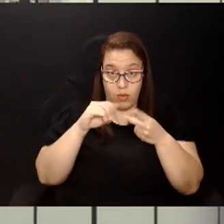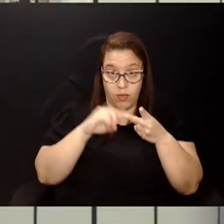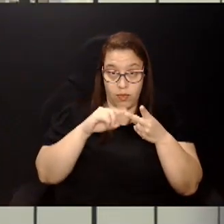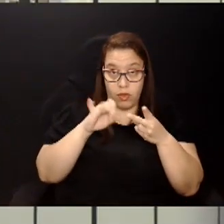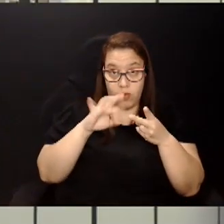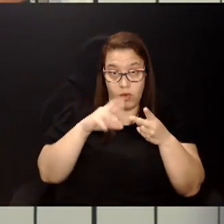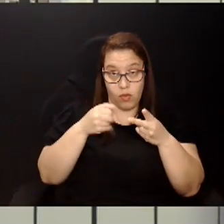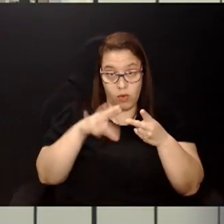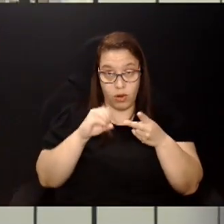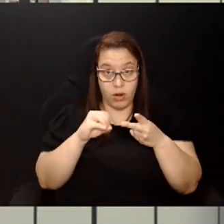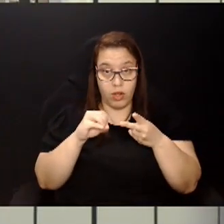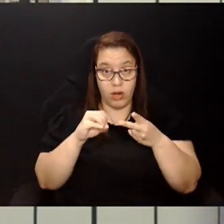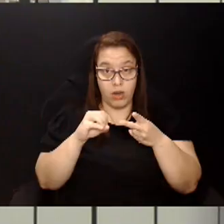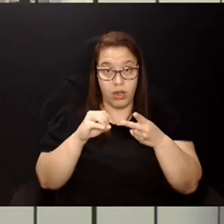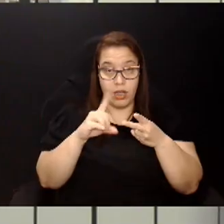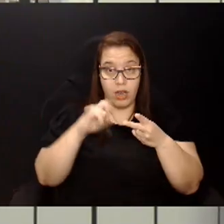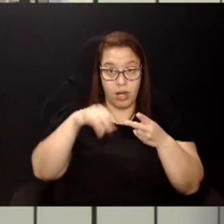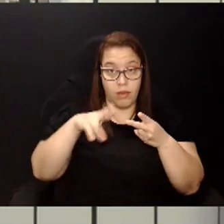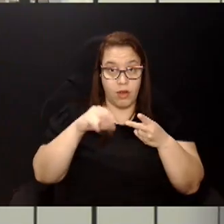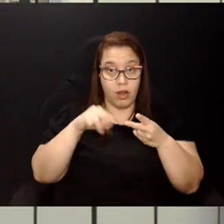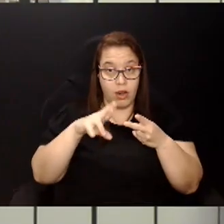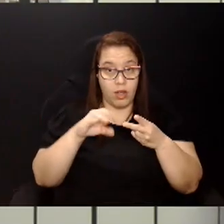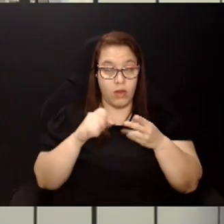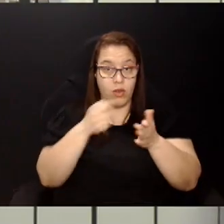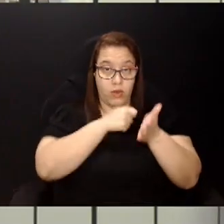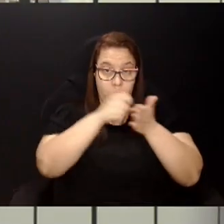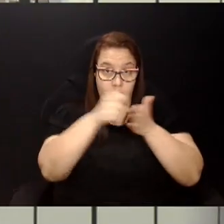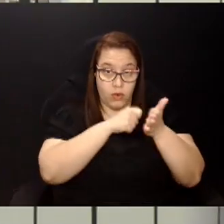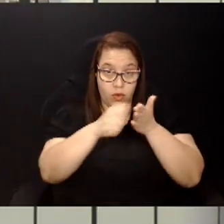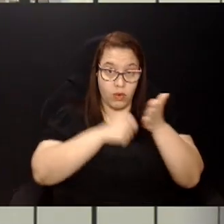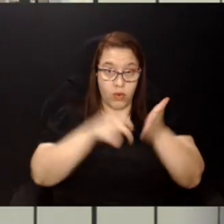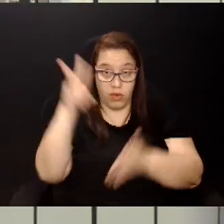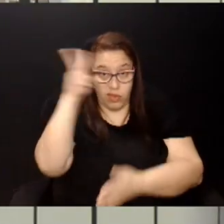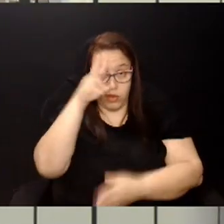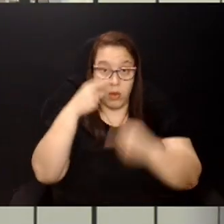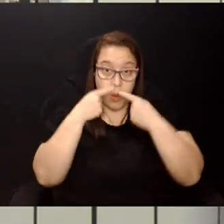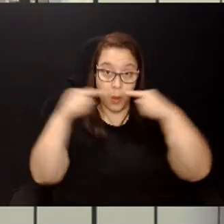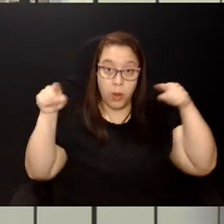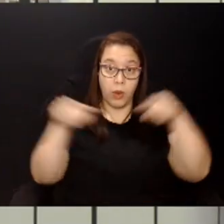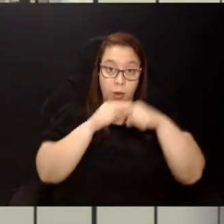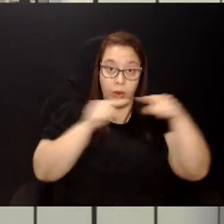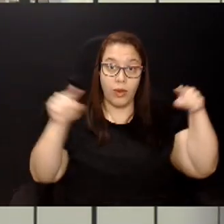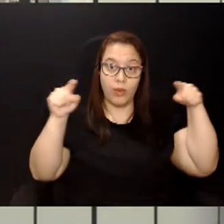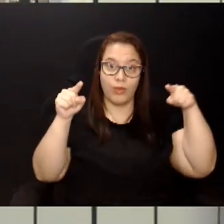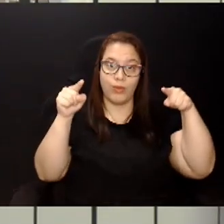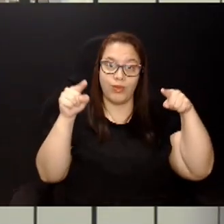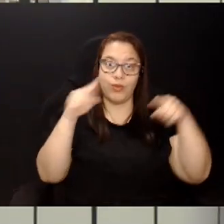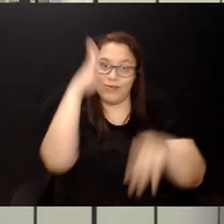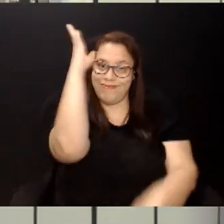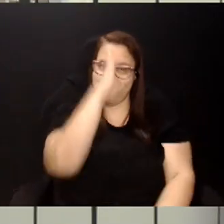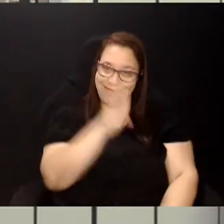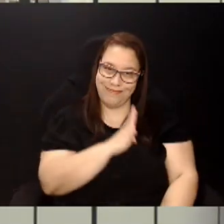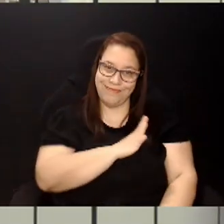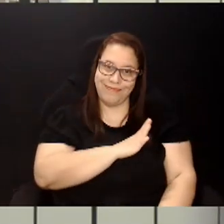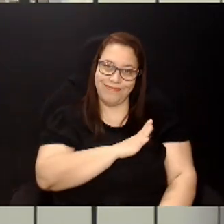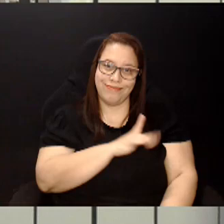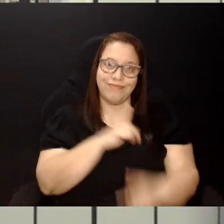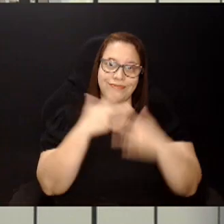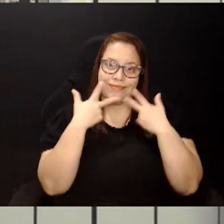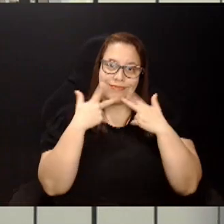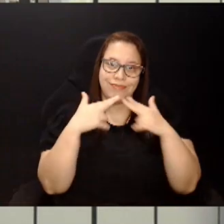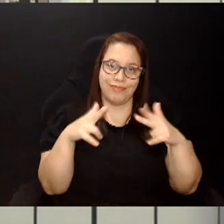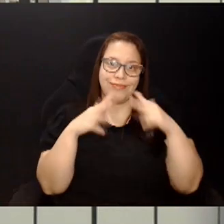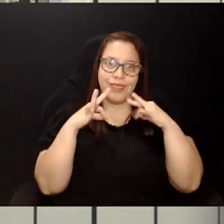Lima Neto escreveram a biografia de Carlos Gomes, o maestro do Brasil, com uma linguagem para todas